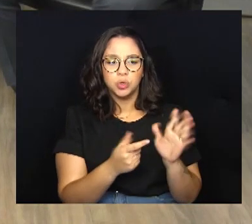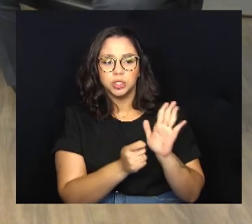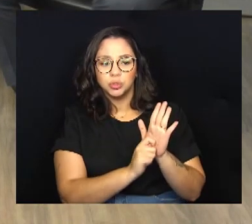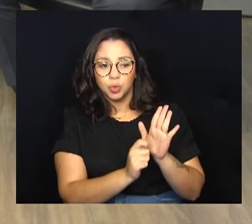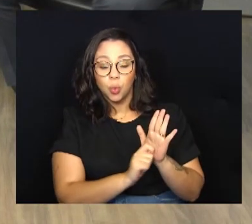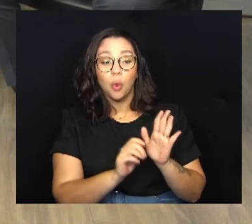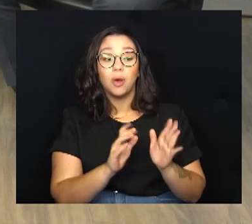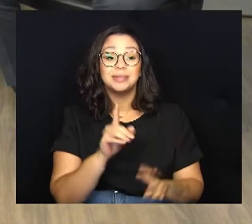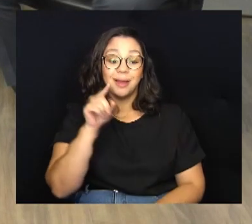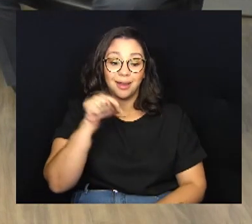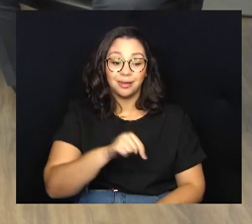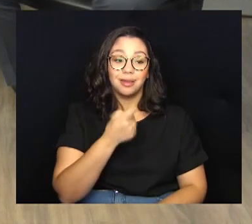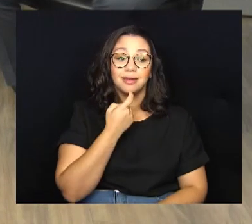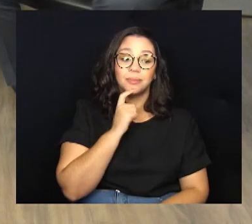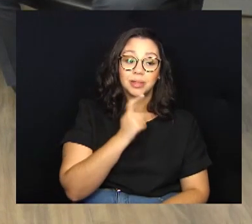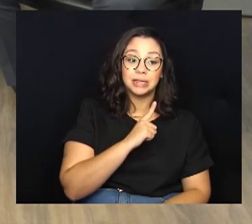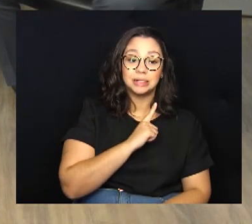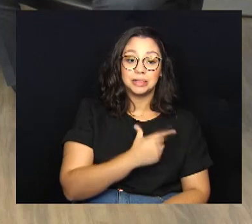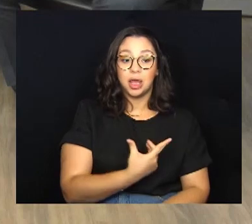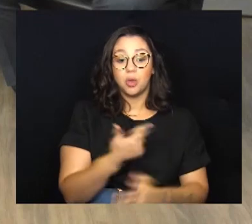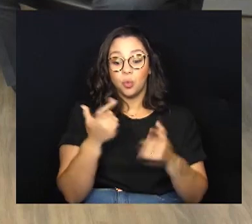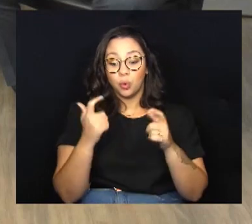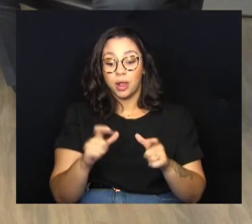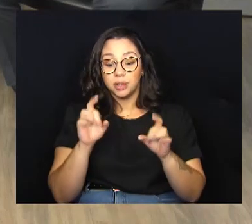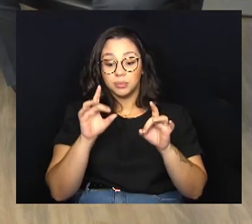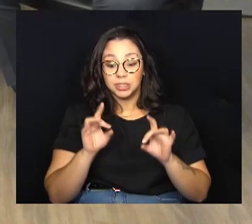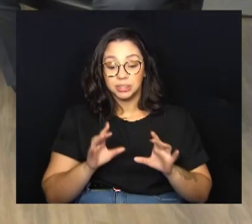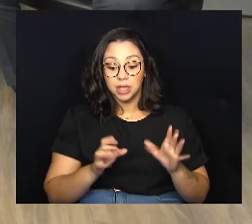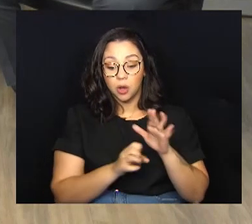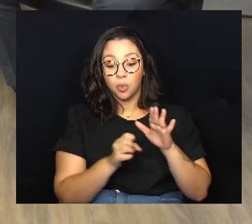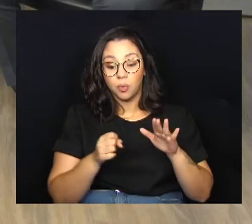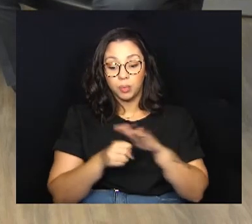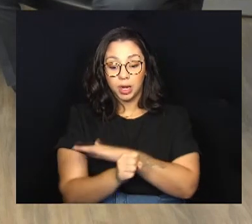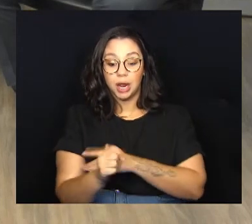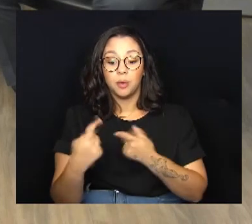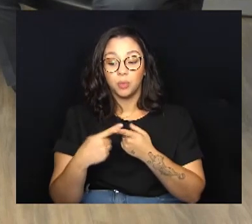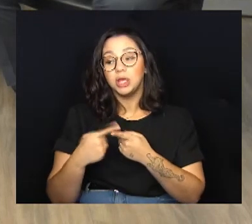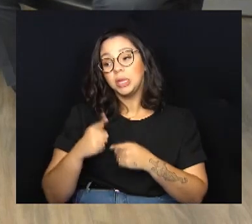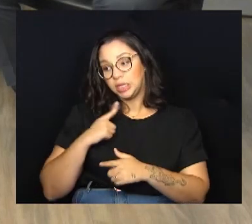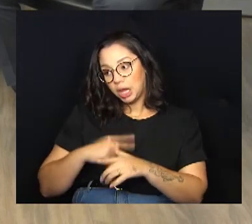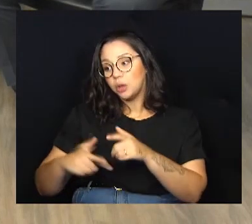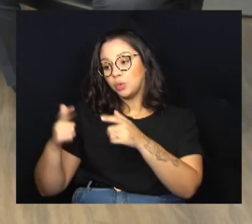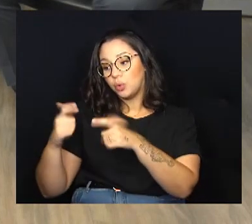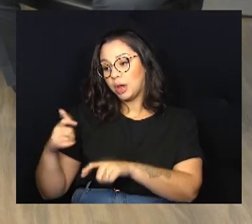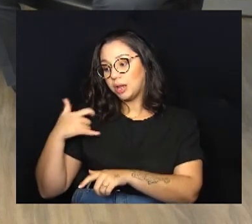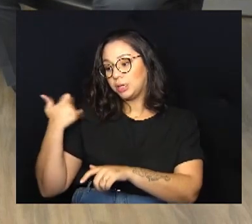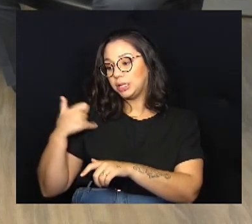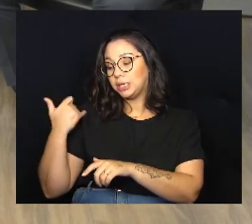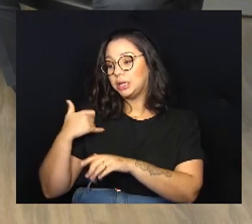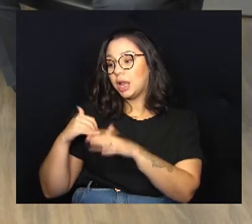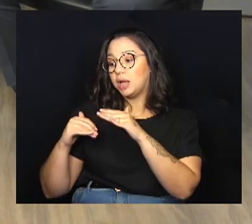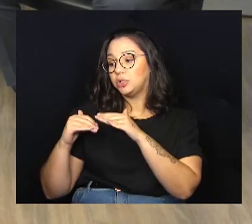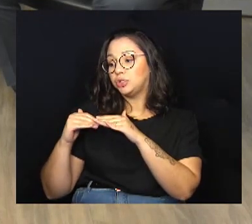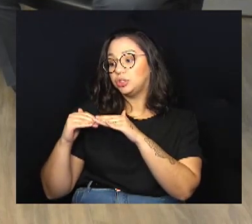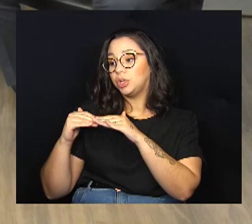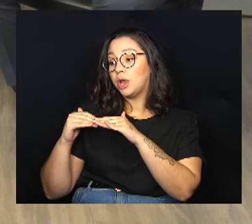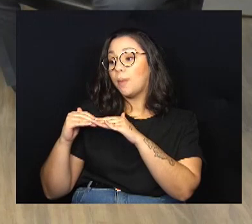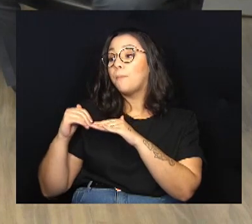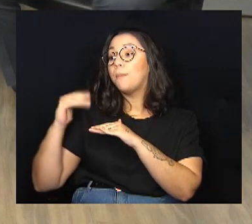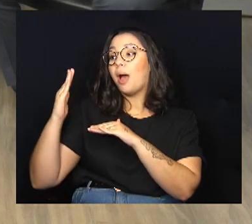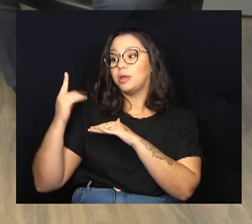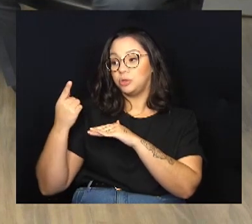de drogado, precisa ter um respaldo maior do poder público, que não tem. De repente, nós já numa conversa que eu tive